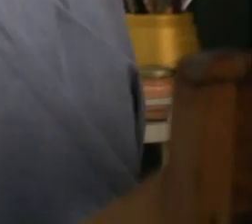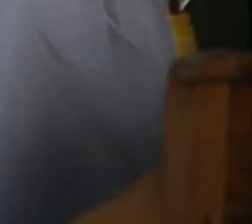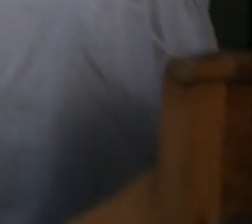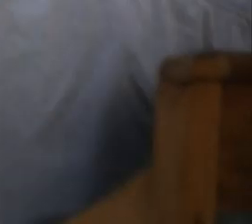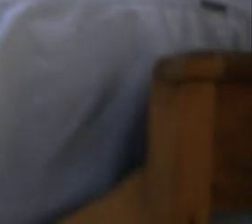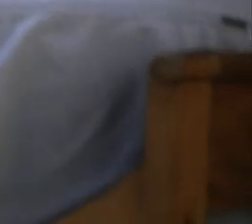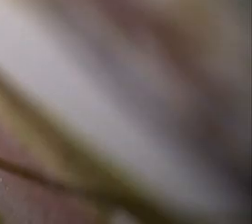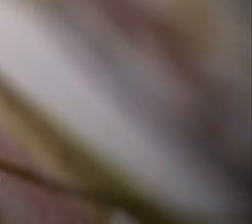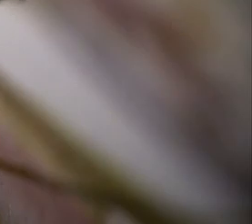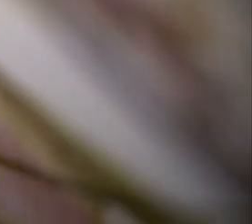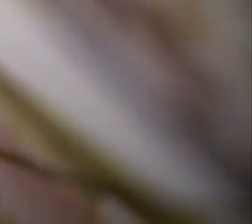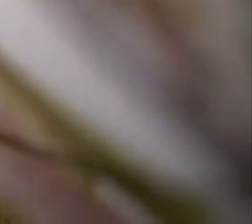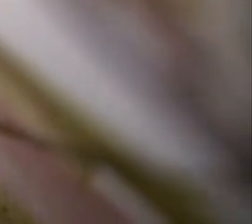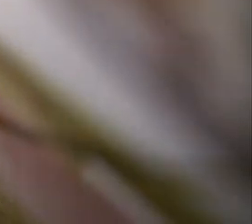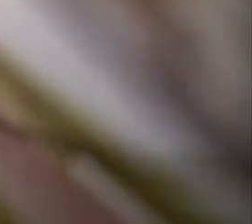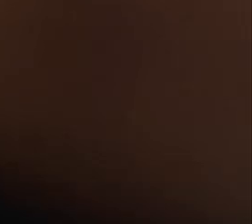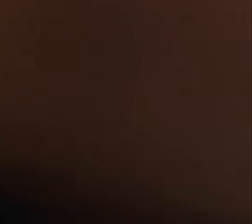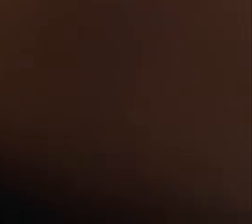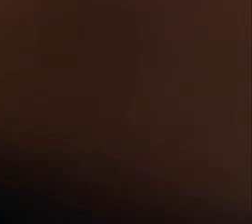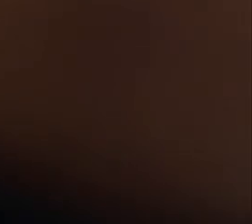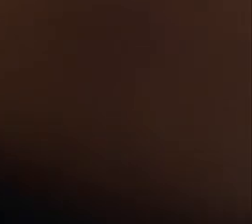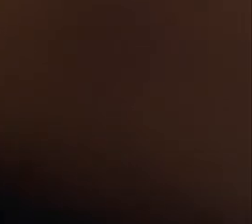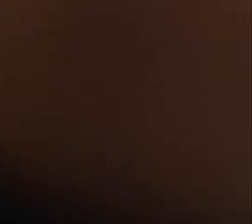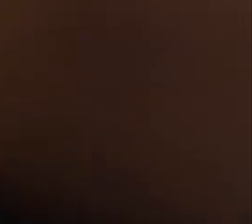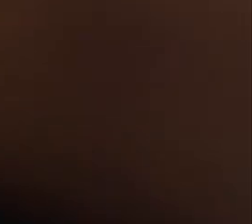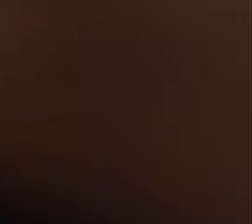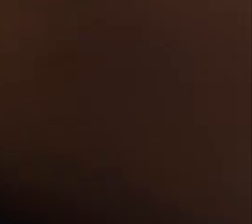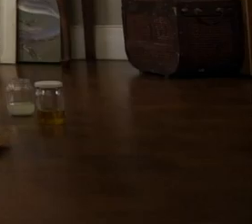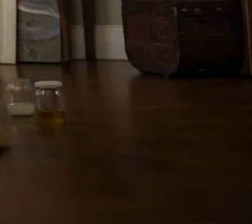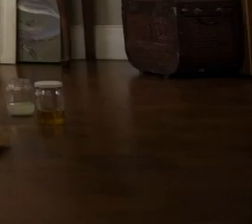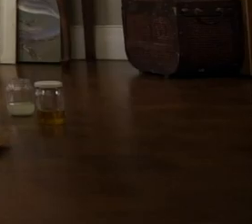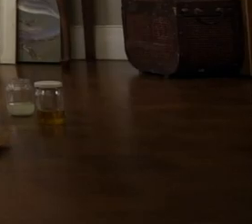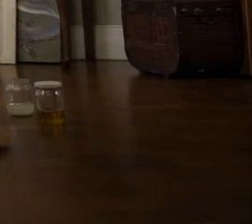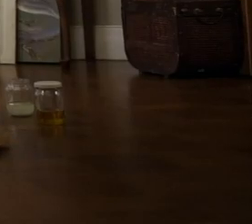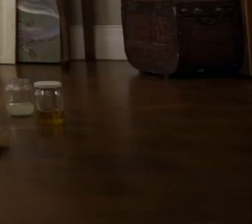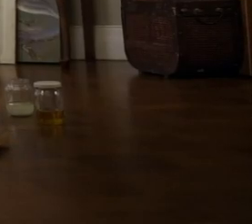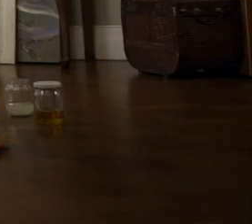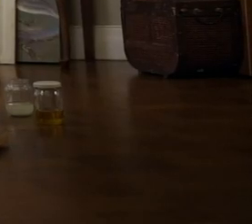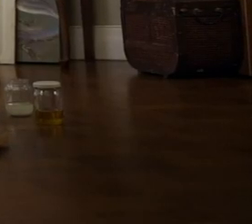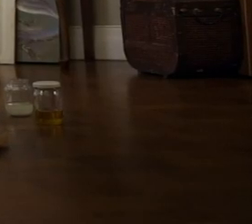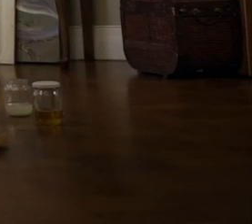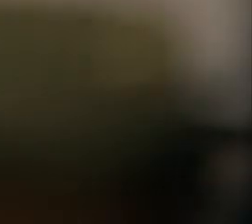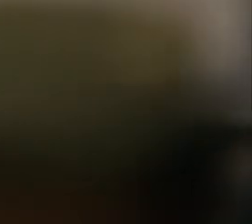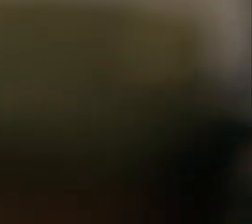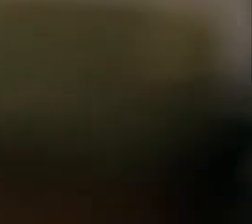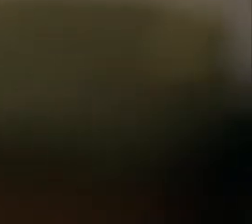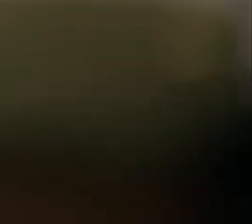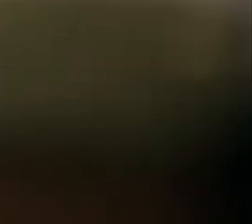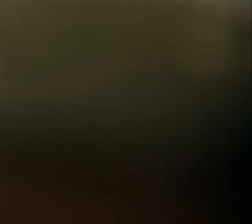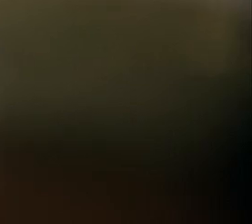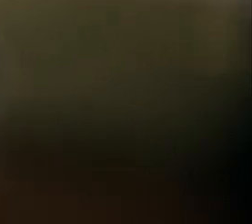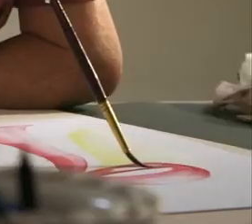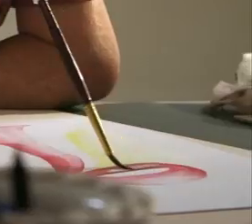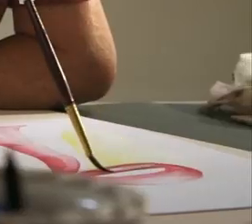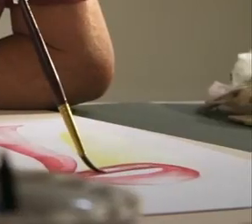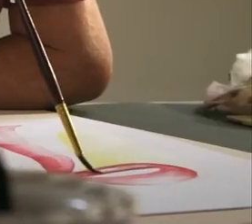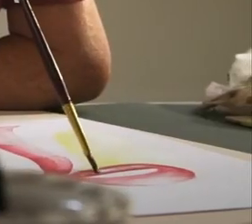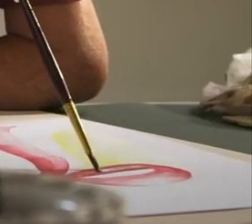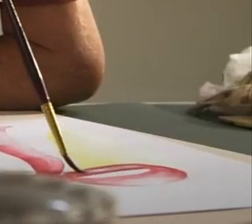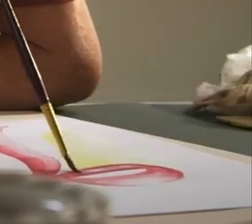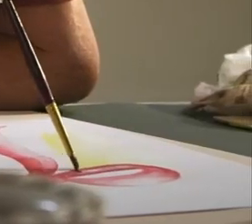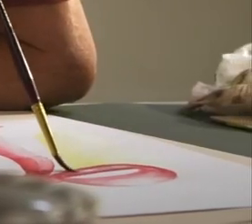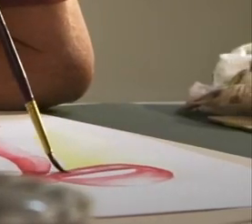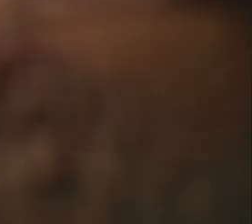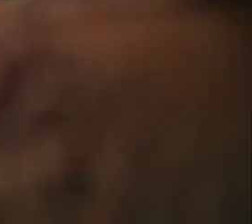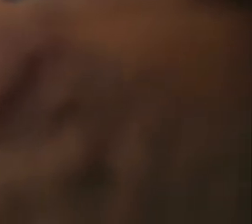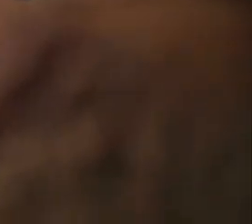e do significado dos autênticos cartões de Natal. E é por isso que eles criam cartões que são verdadeiras obras de arte há mais